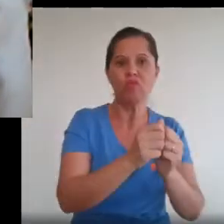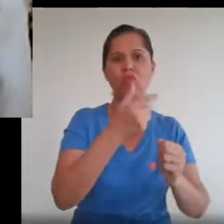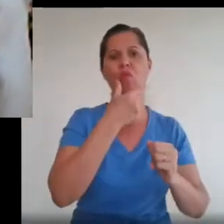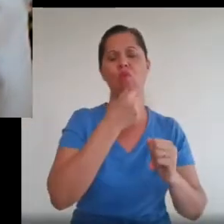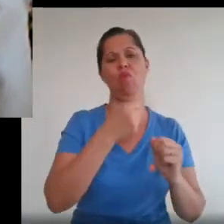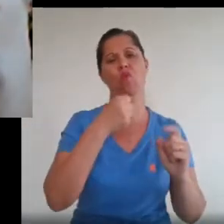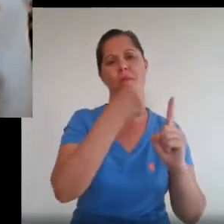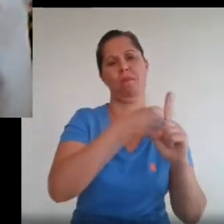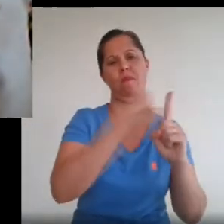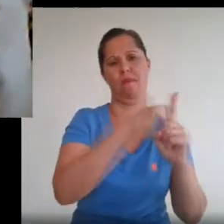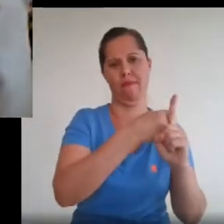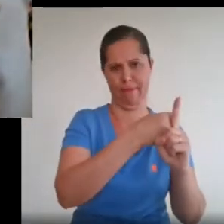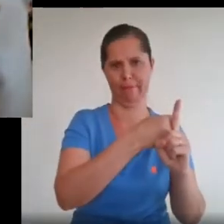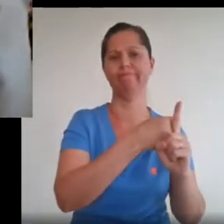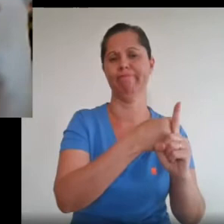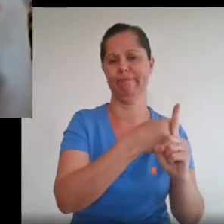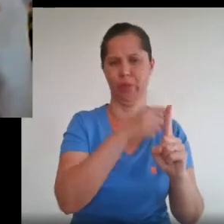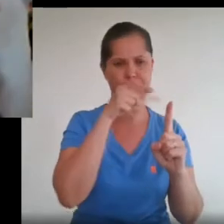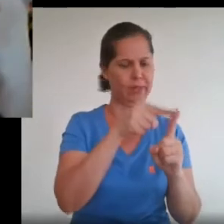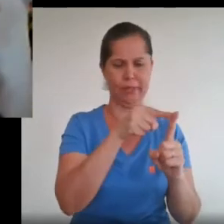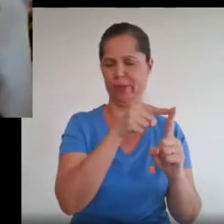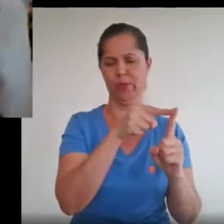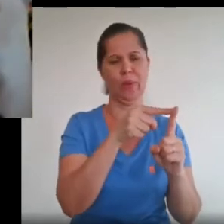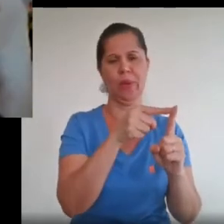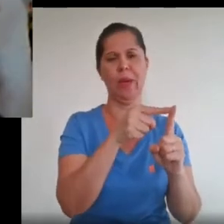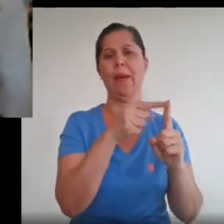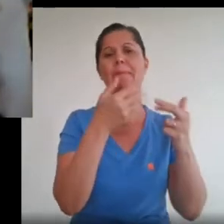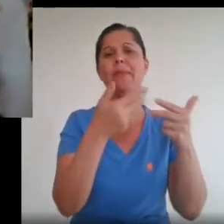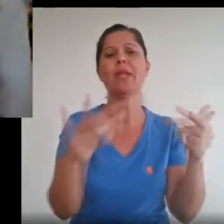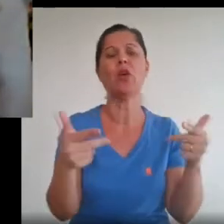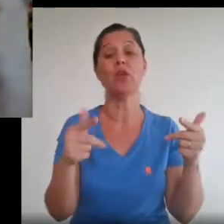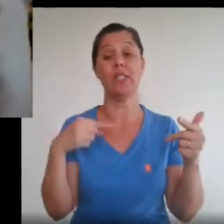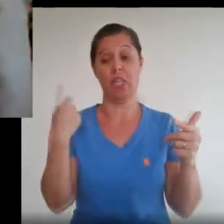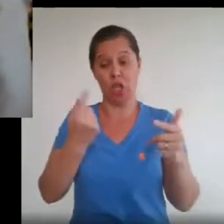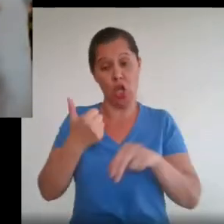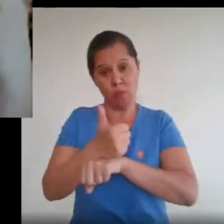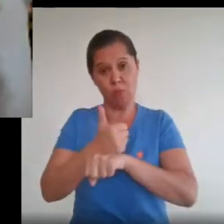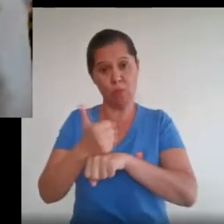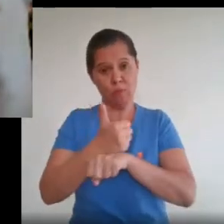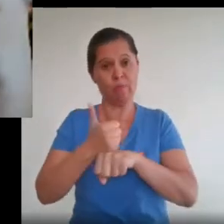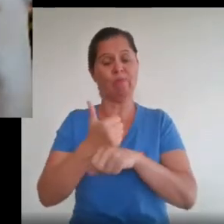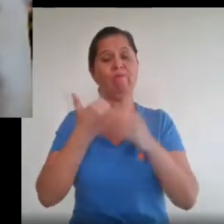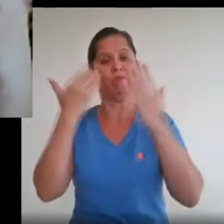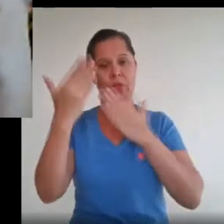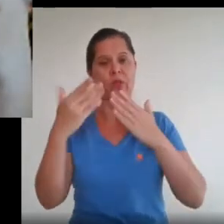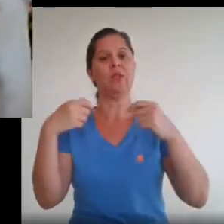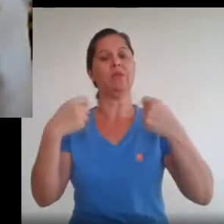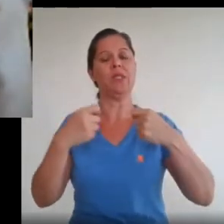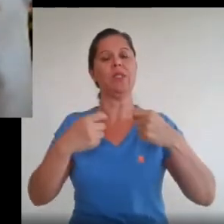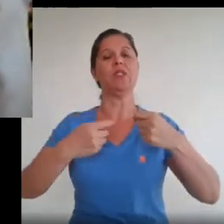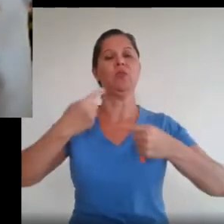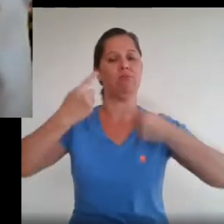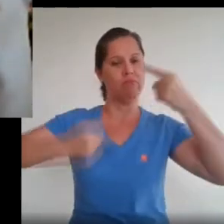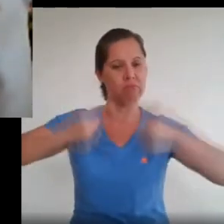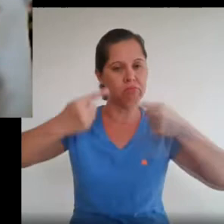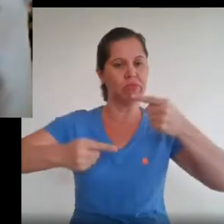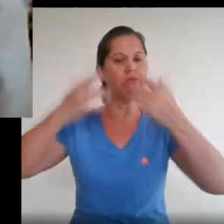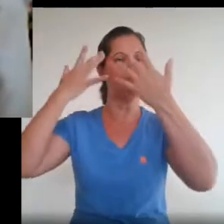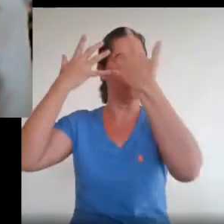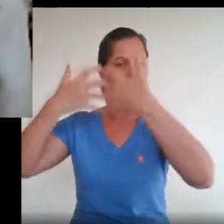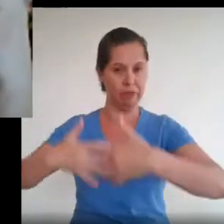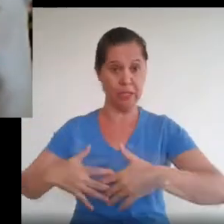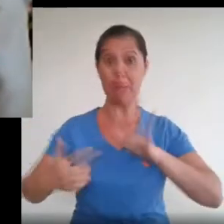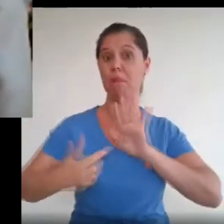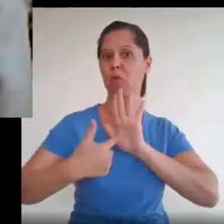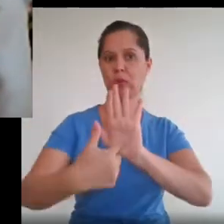agressores. Essa foi a primeira questão sobre a qual nós, psicólogos, tivemos que nos debruçarmos e mostrar